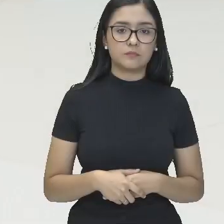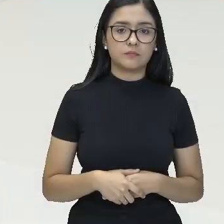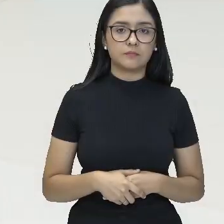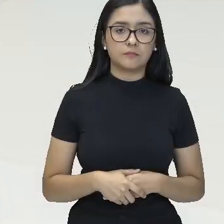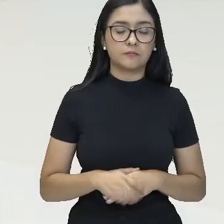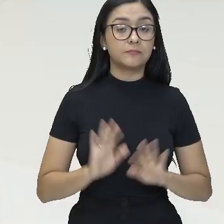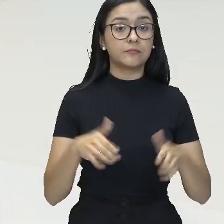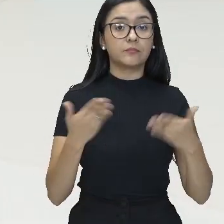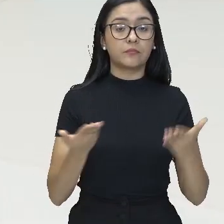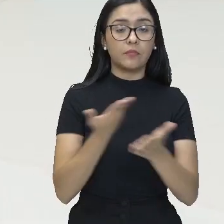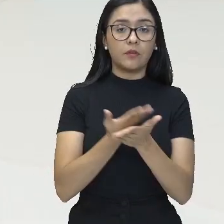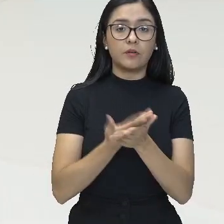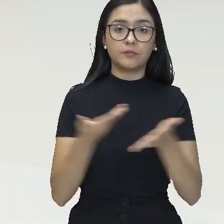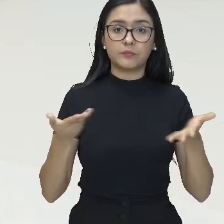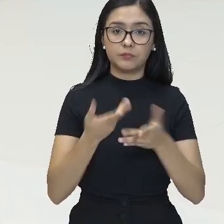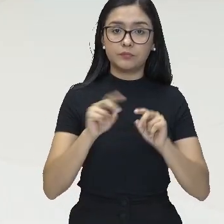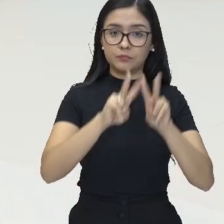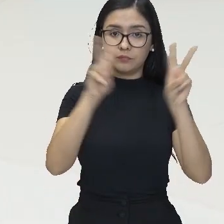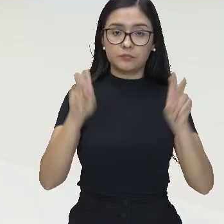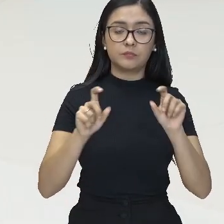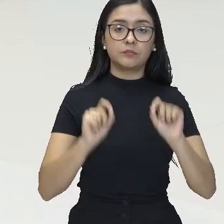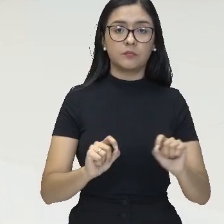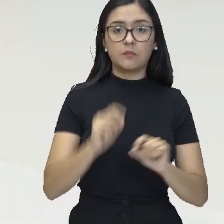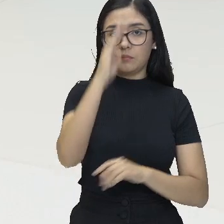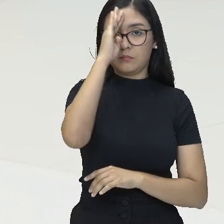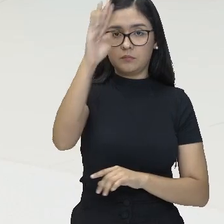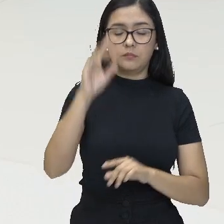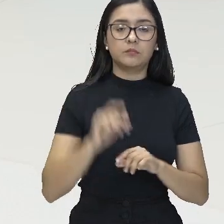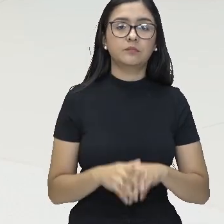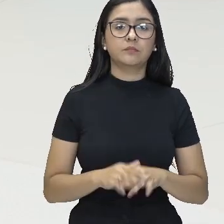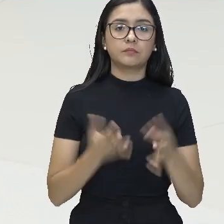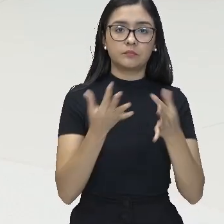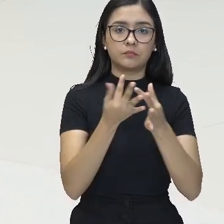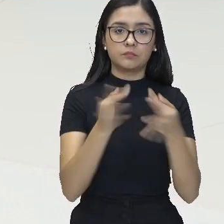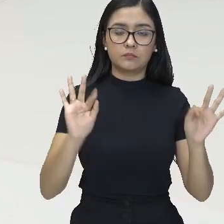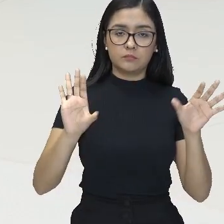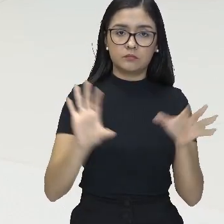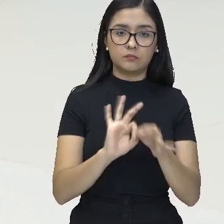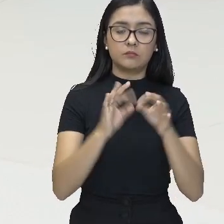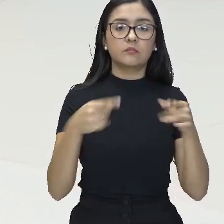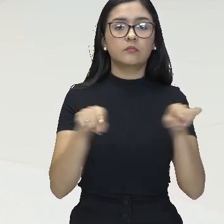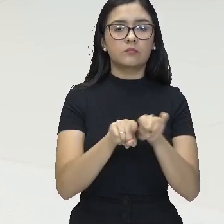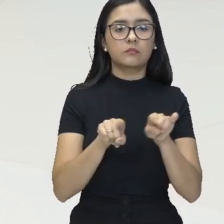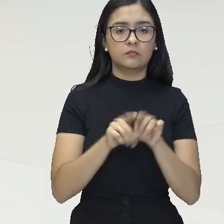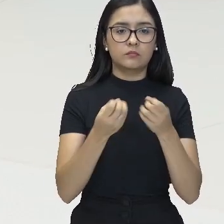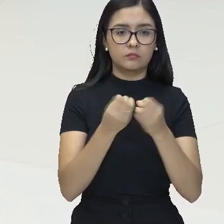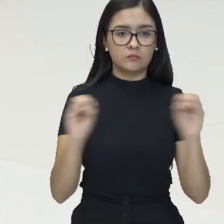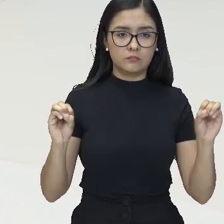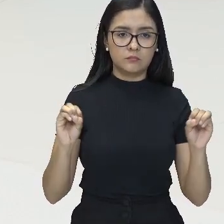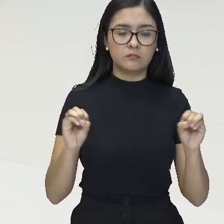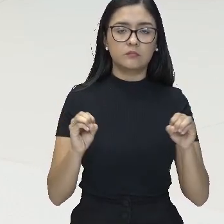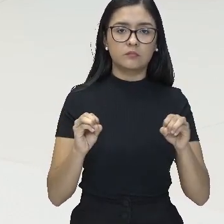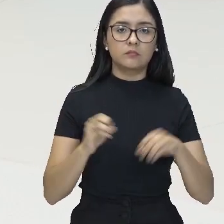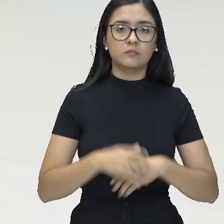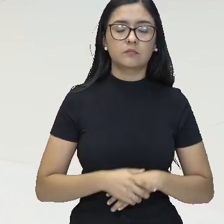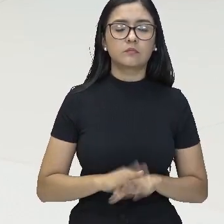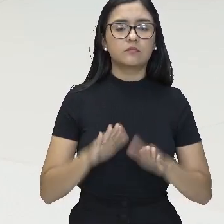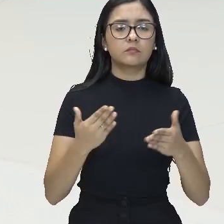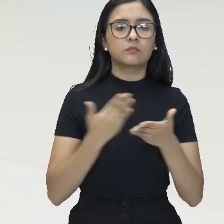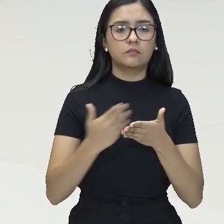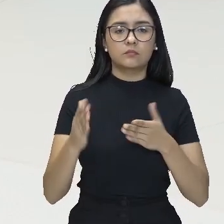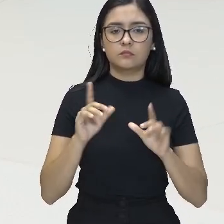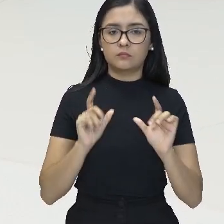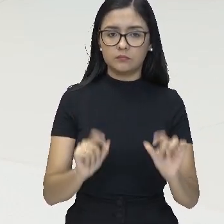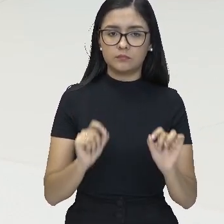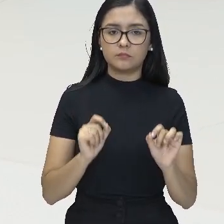Então, nossa aula de hoje é sobre oração subordinada adjetiva. A gente vai